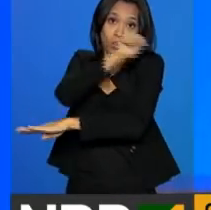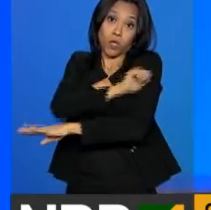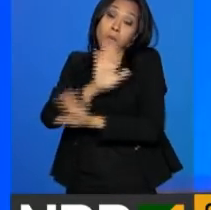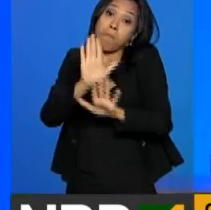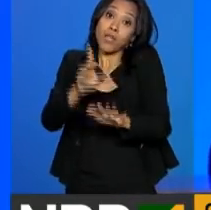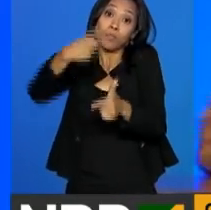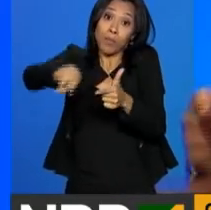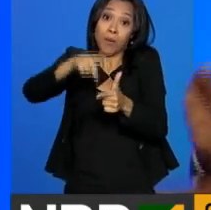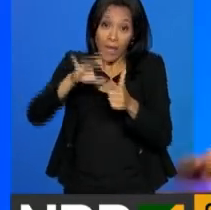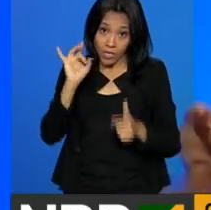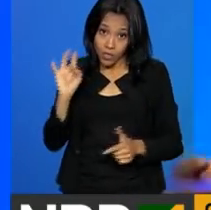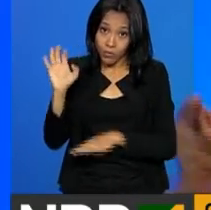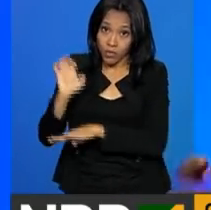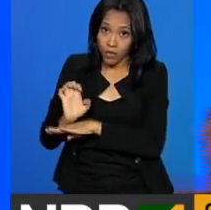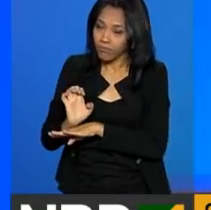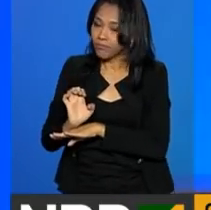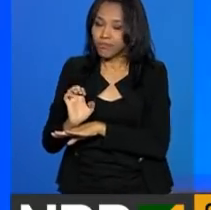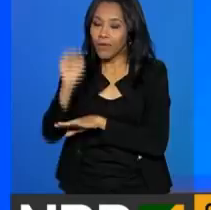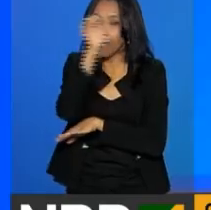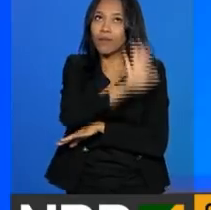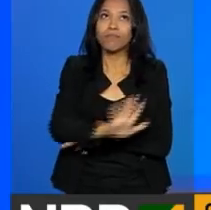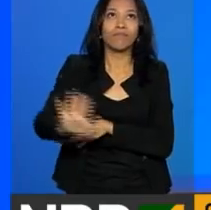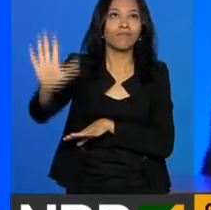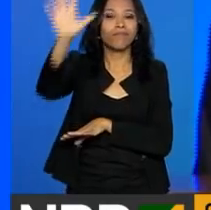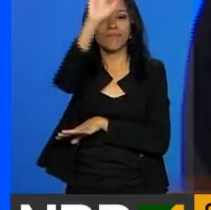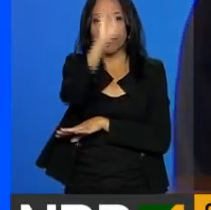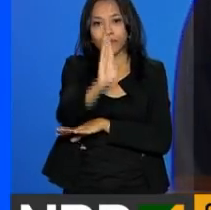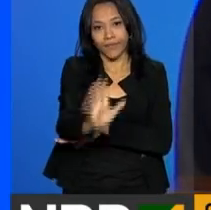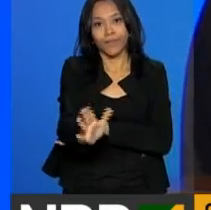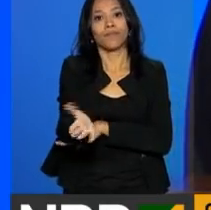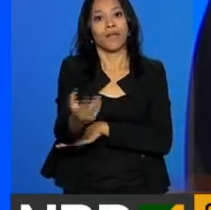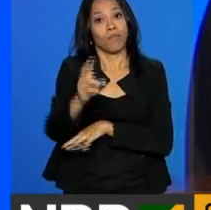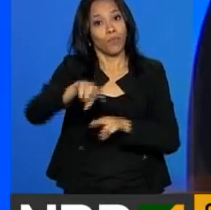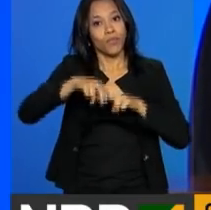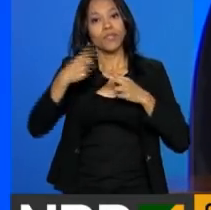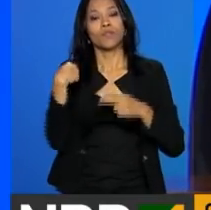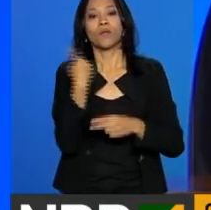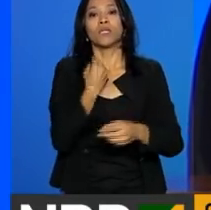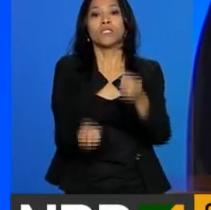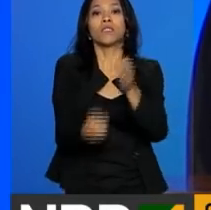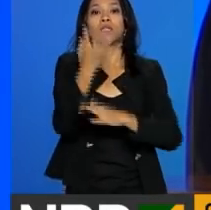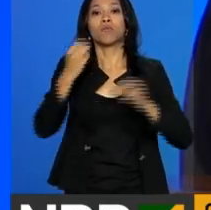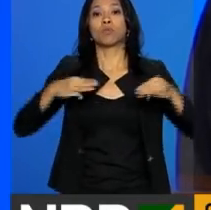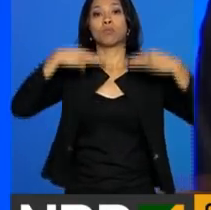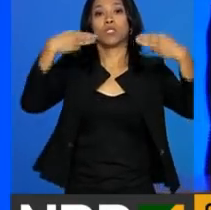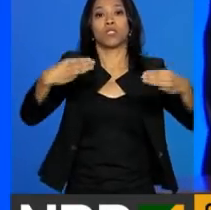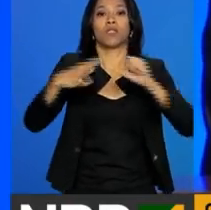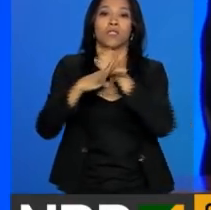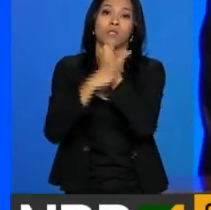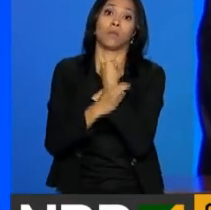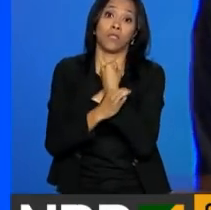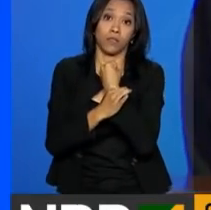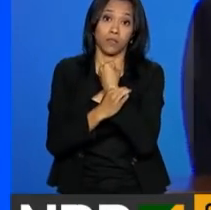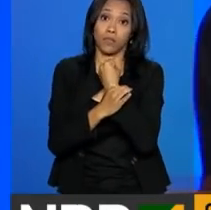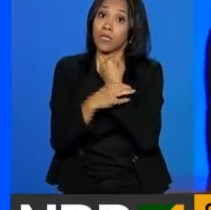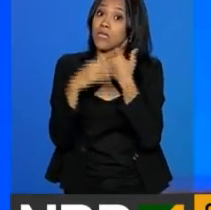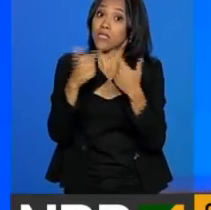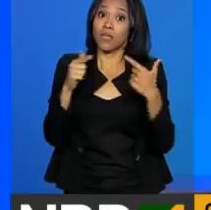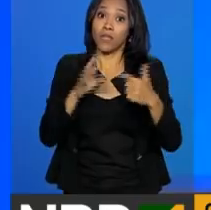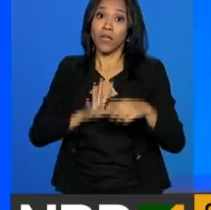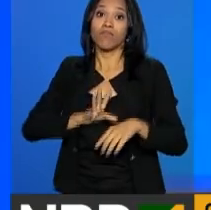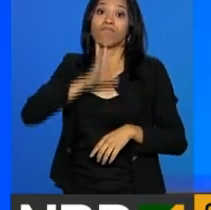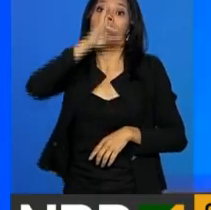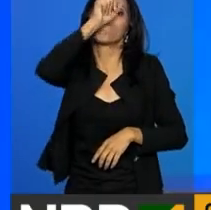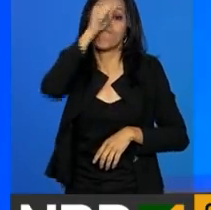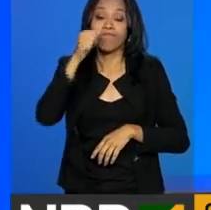nacional nós criamos o secretário o ministério extraordinário da segurança pública sem invadir a competência dos